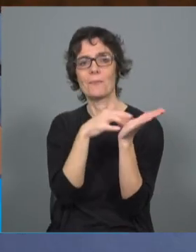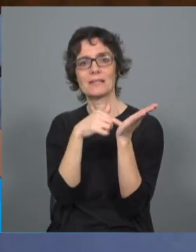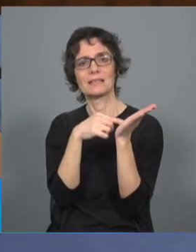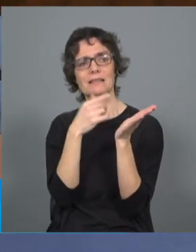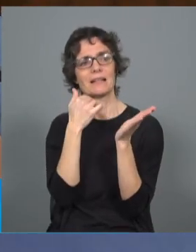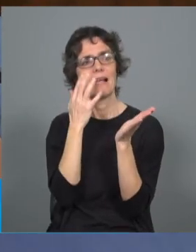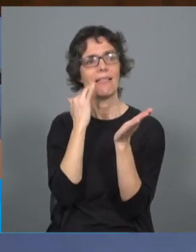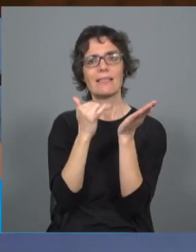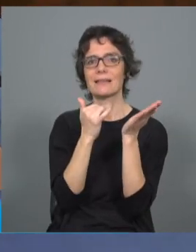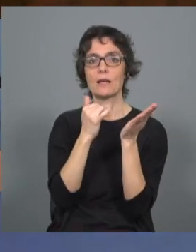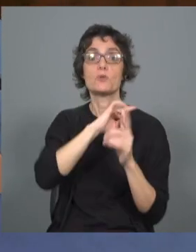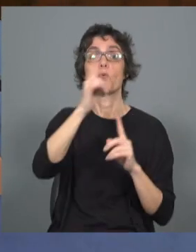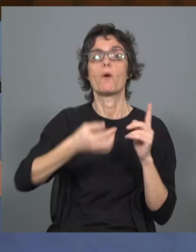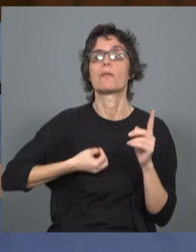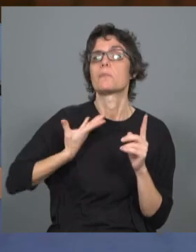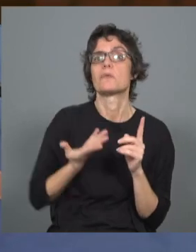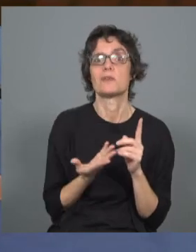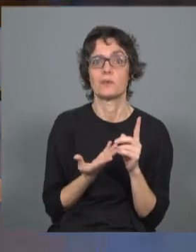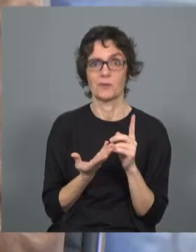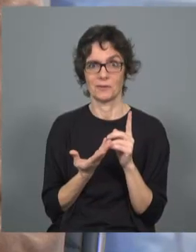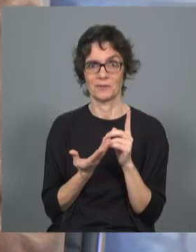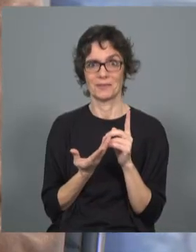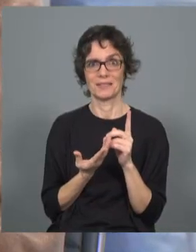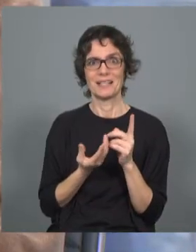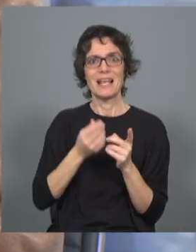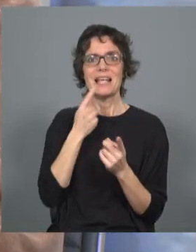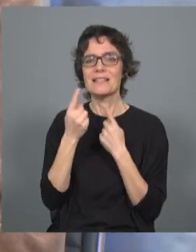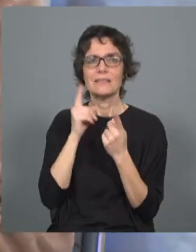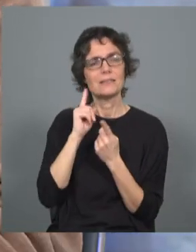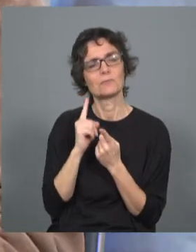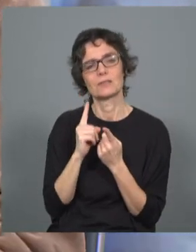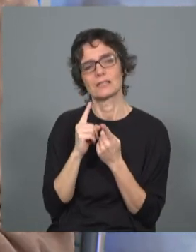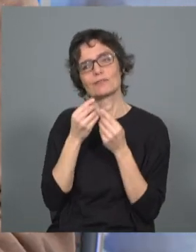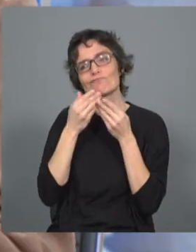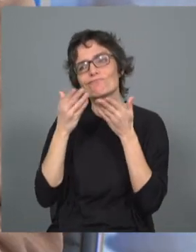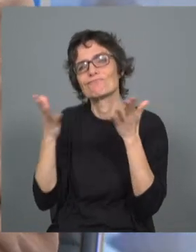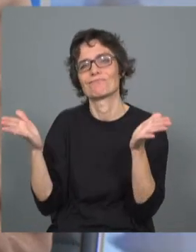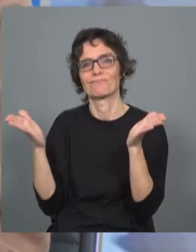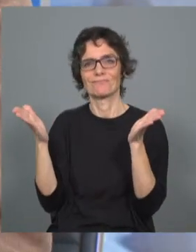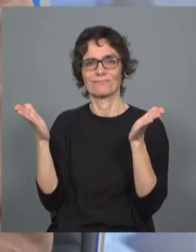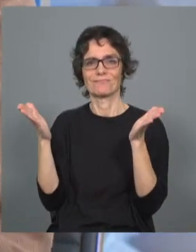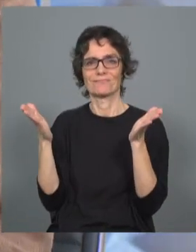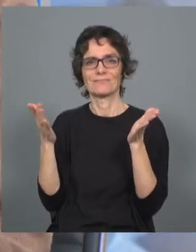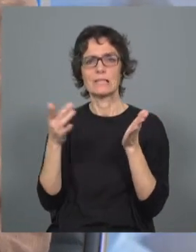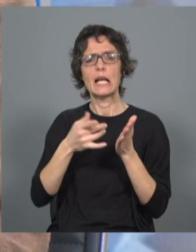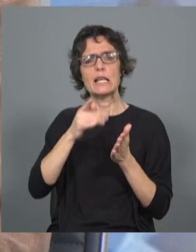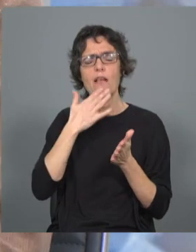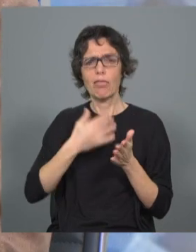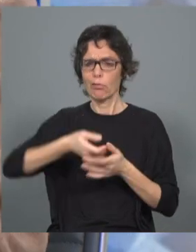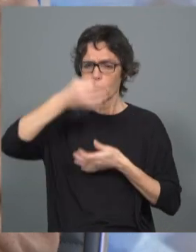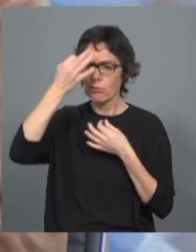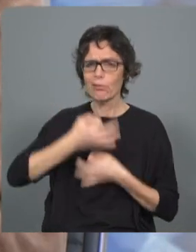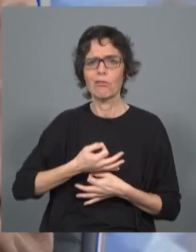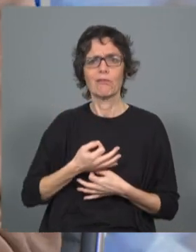o ano da misericórdia, agora abrir este diálogo dá uma chancela de seriedade que não é o